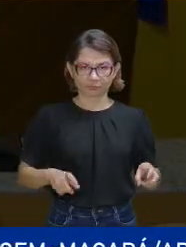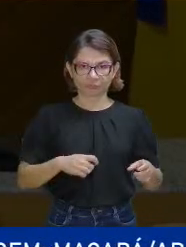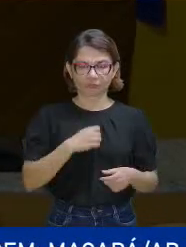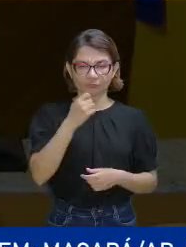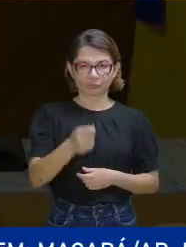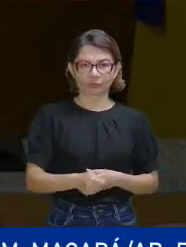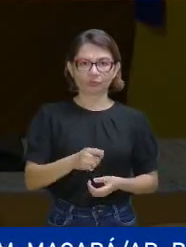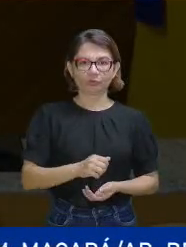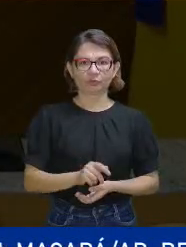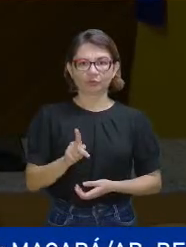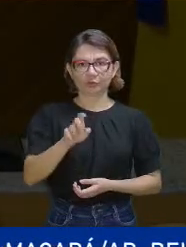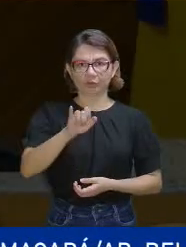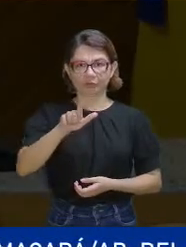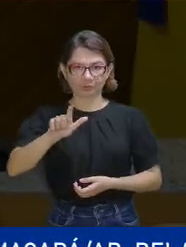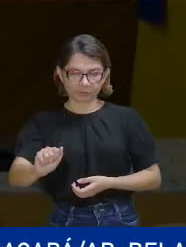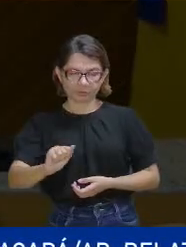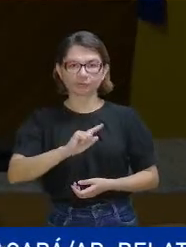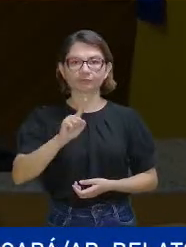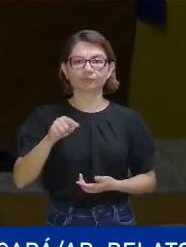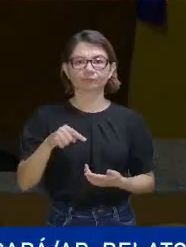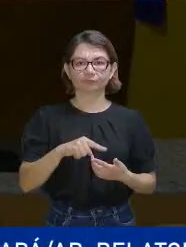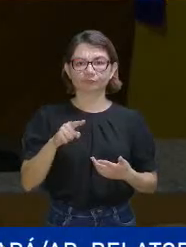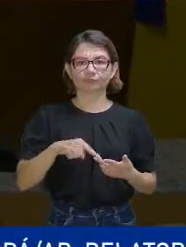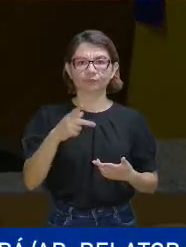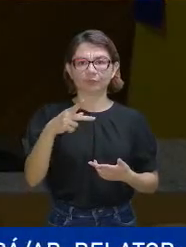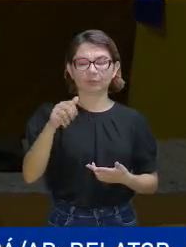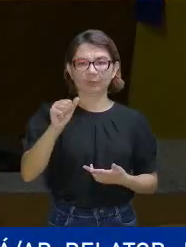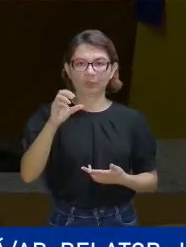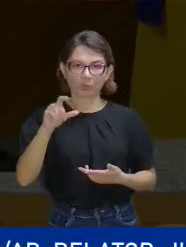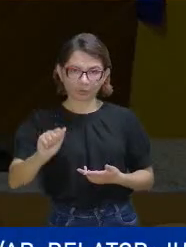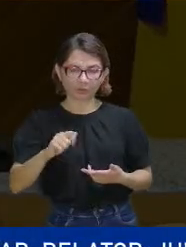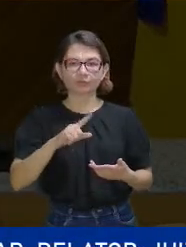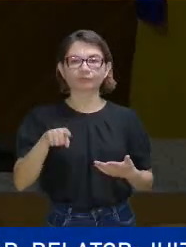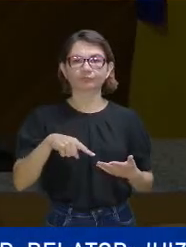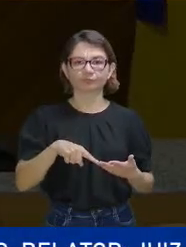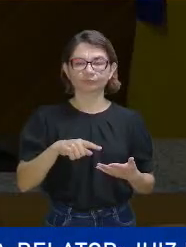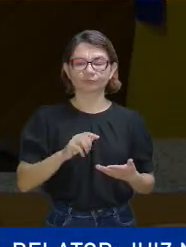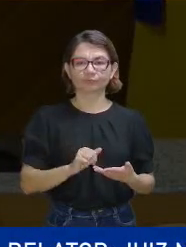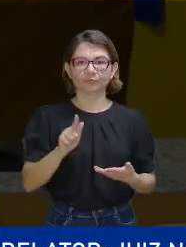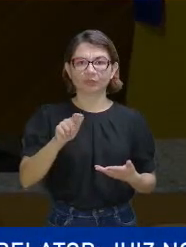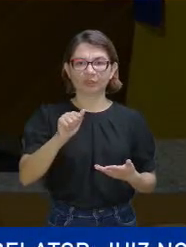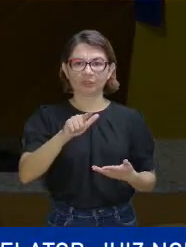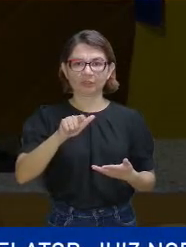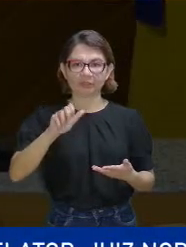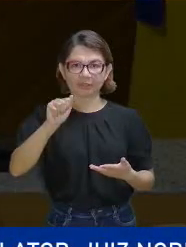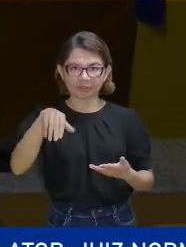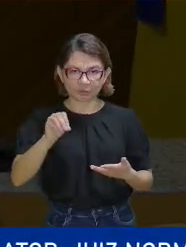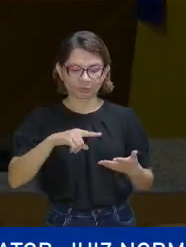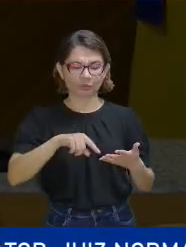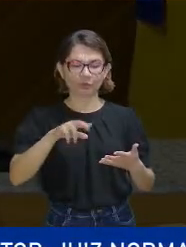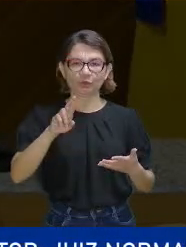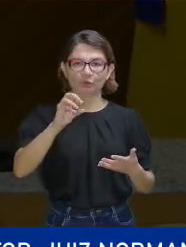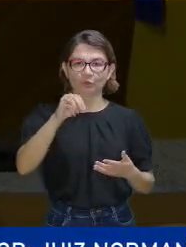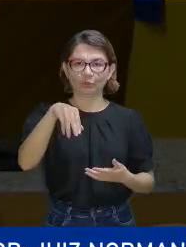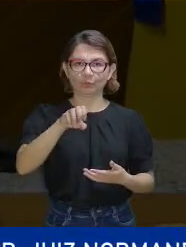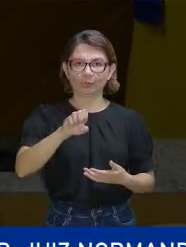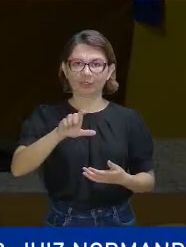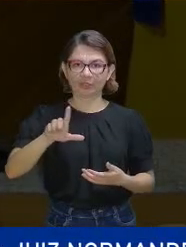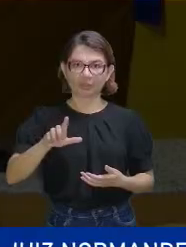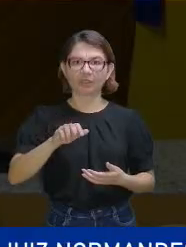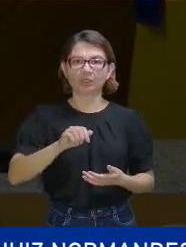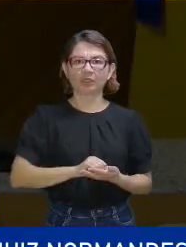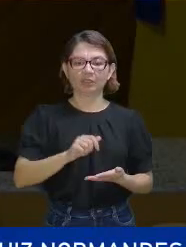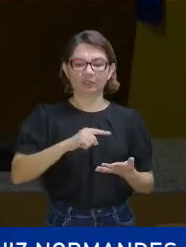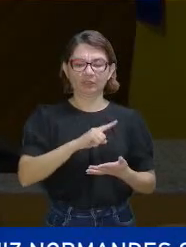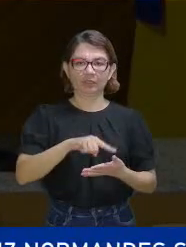juízes Keila Utsik, Paola Santos, Caliano Sei, Rômulo Araújo não,